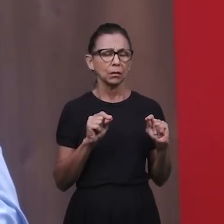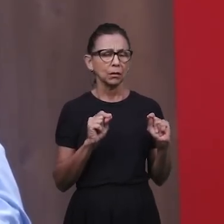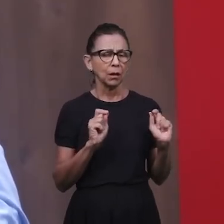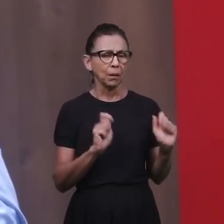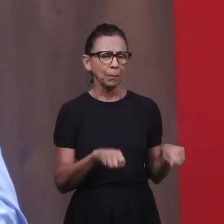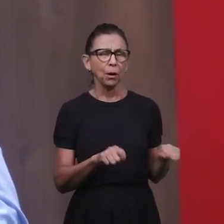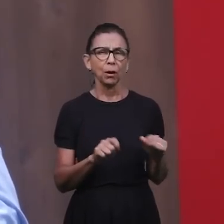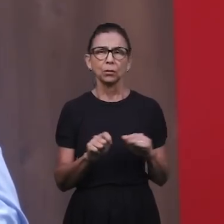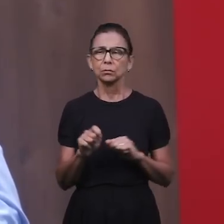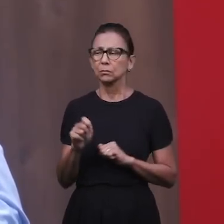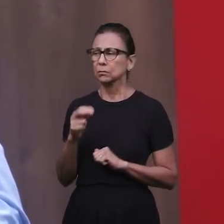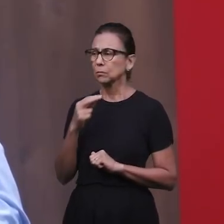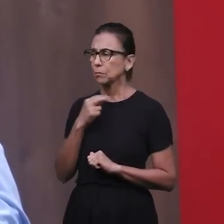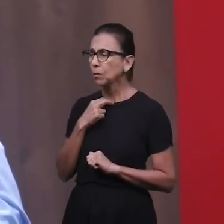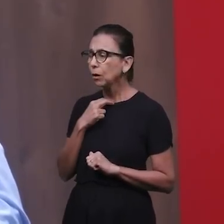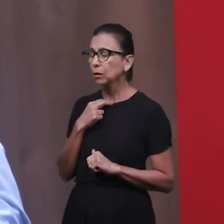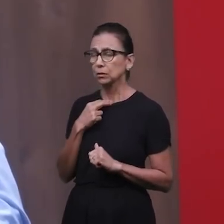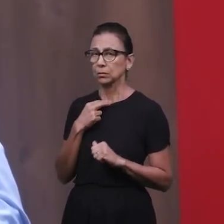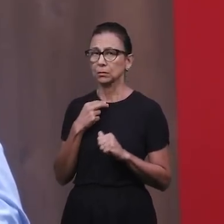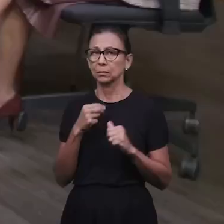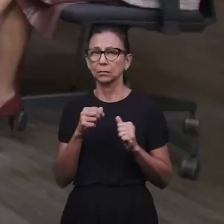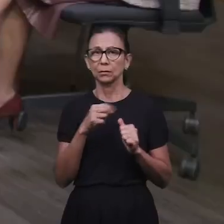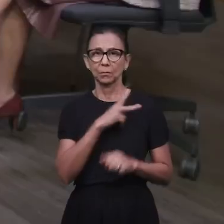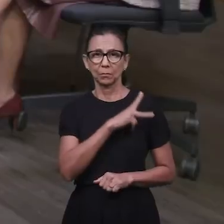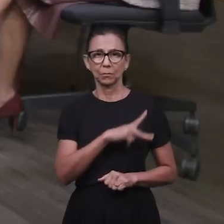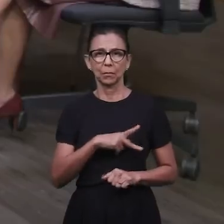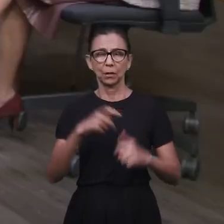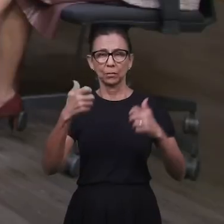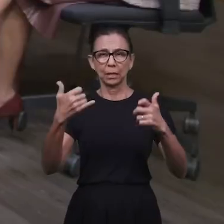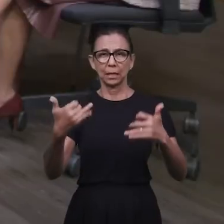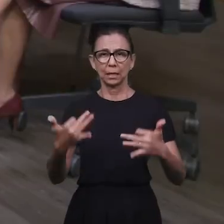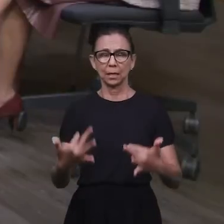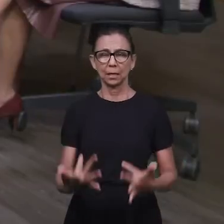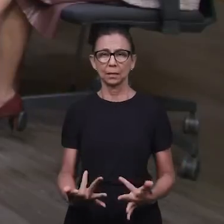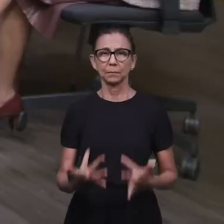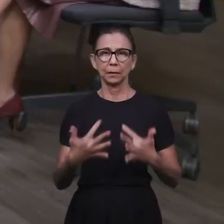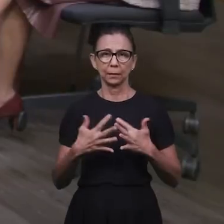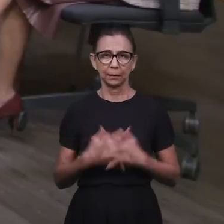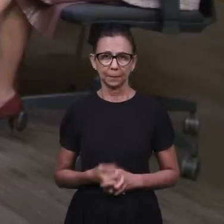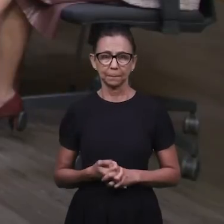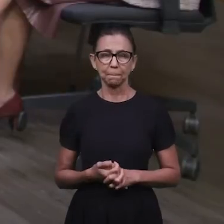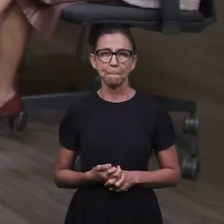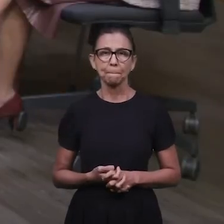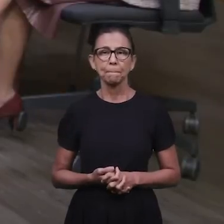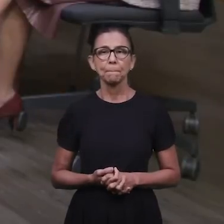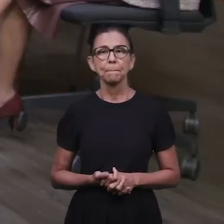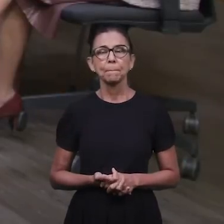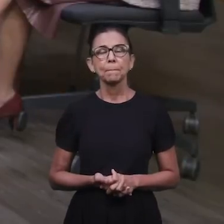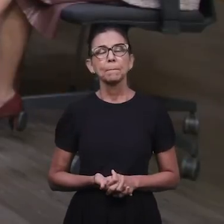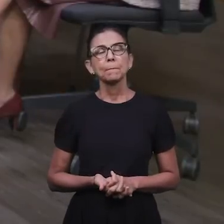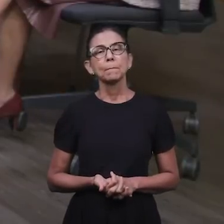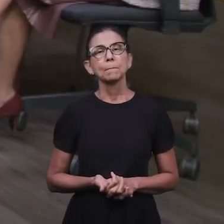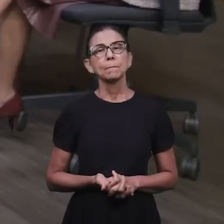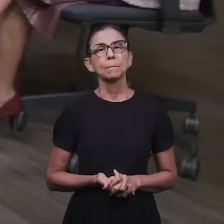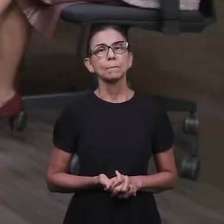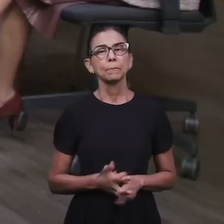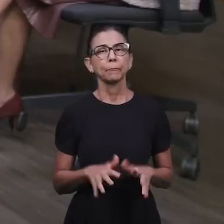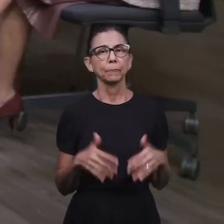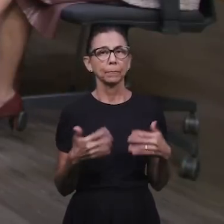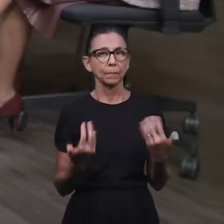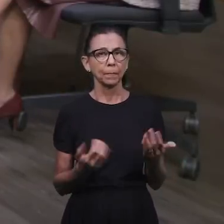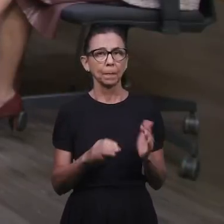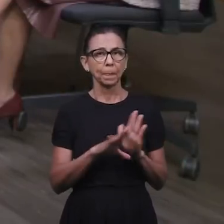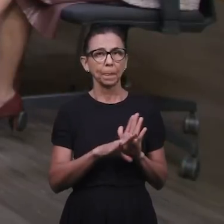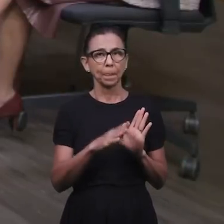que condições aquilo deve ser feito ou não. Então, no capítulo 10, do verso